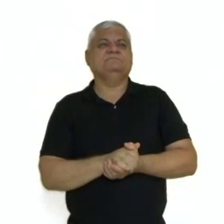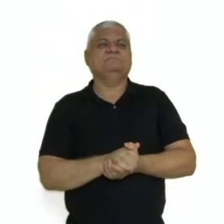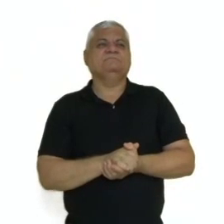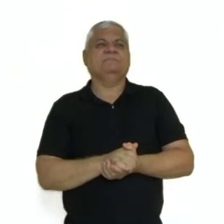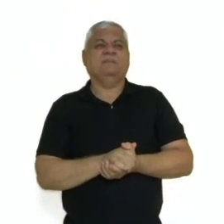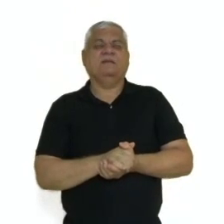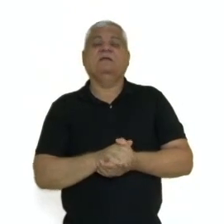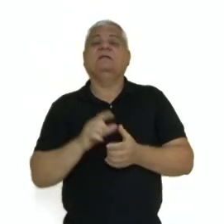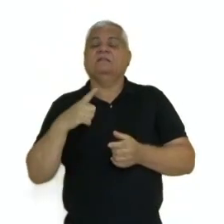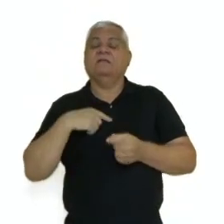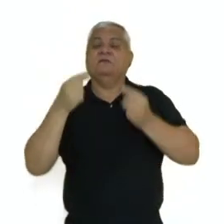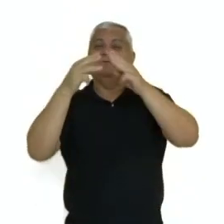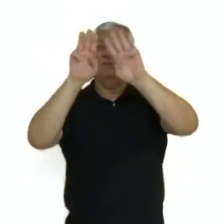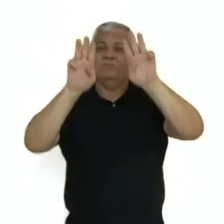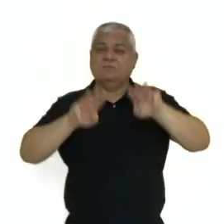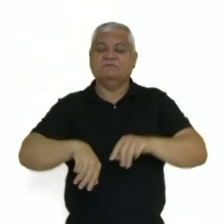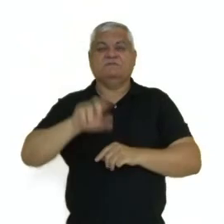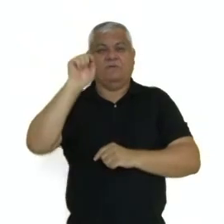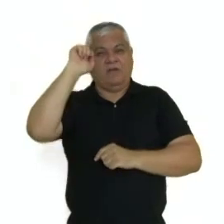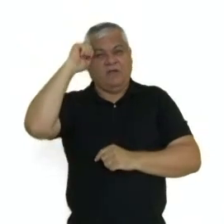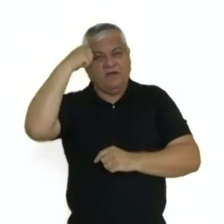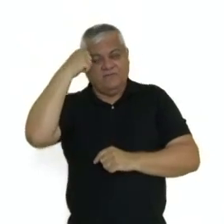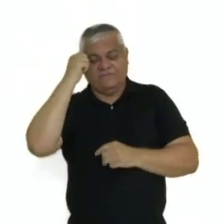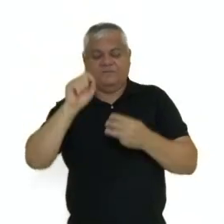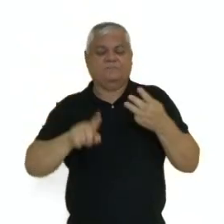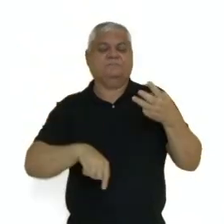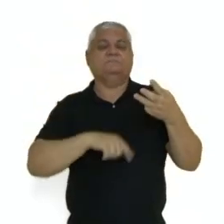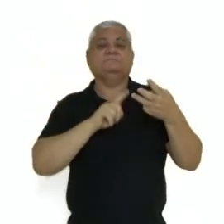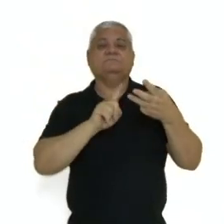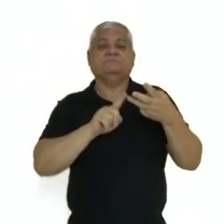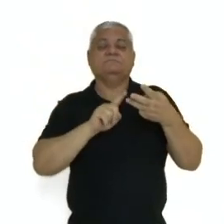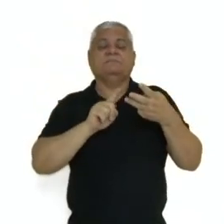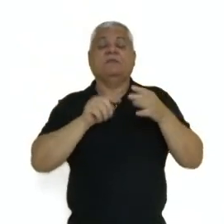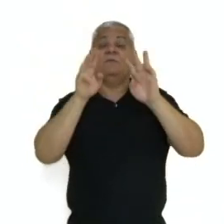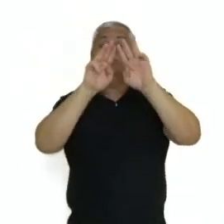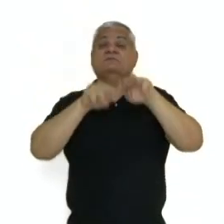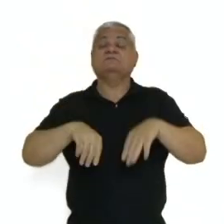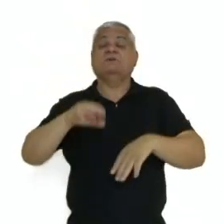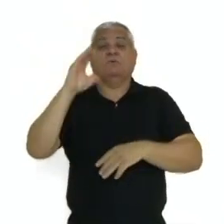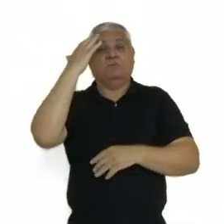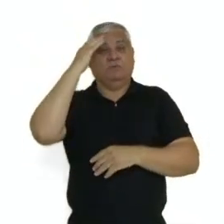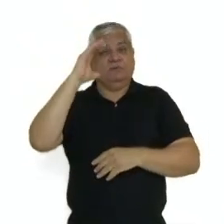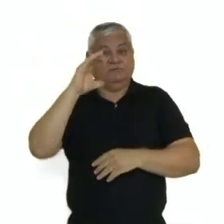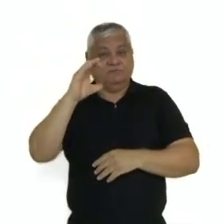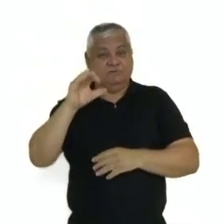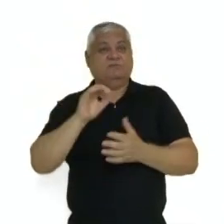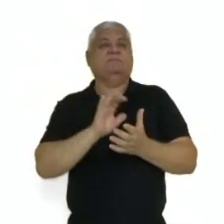www.conhecendomuseus.com, o Museu Afro, o Museu de Curitiba, capital do estado do Paraná,